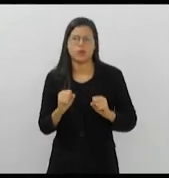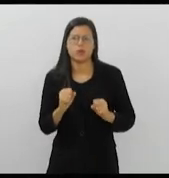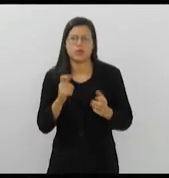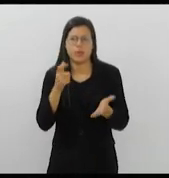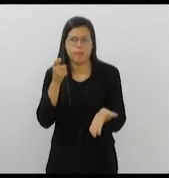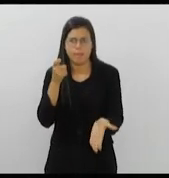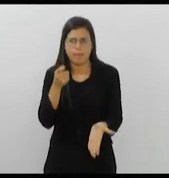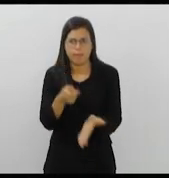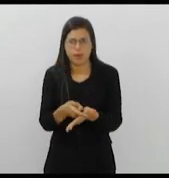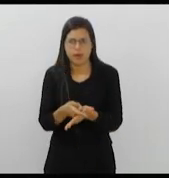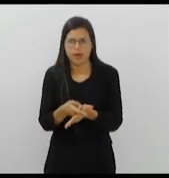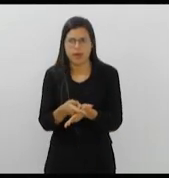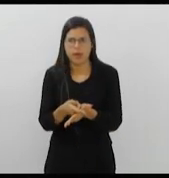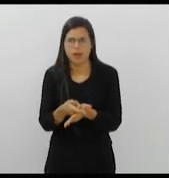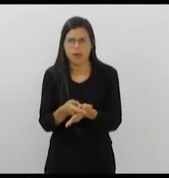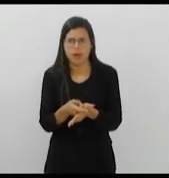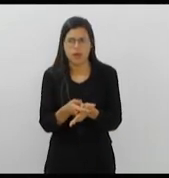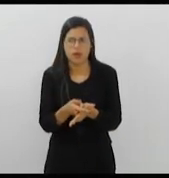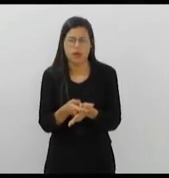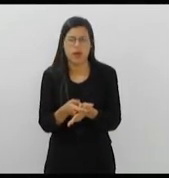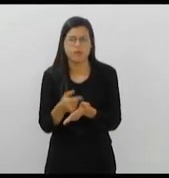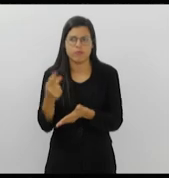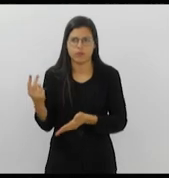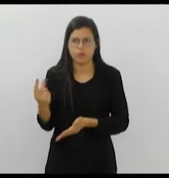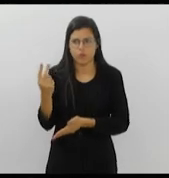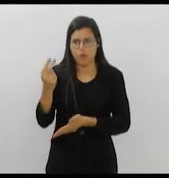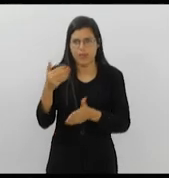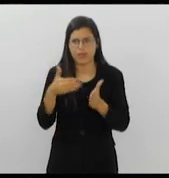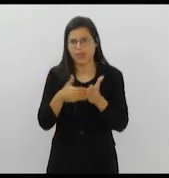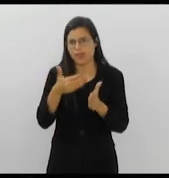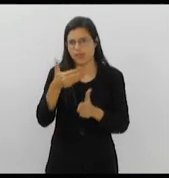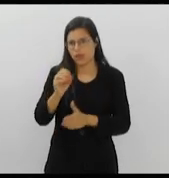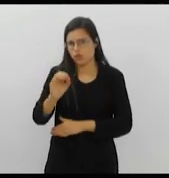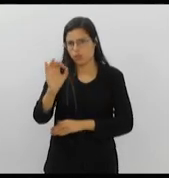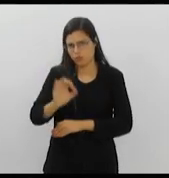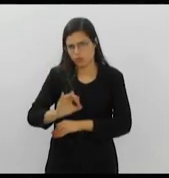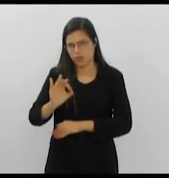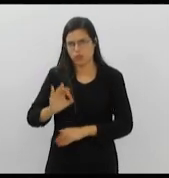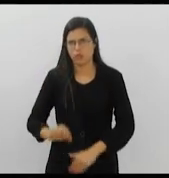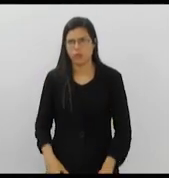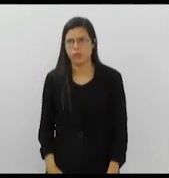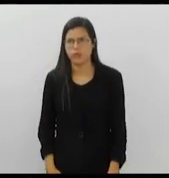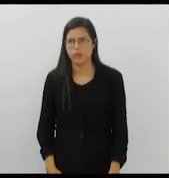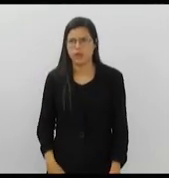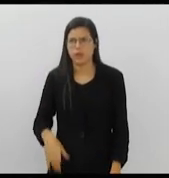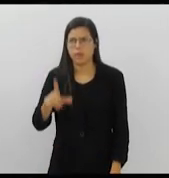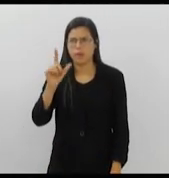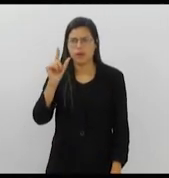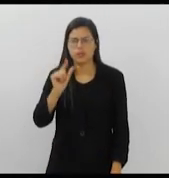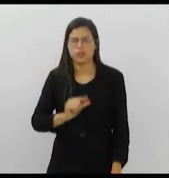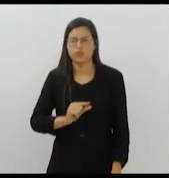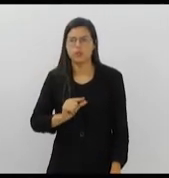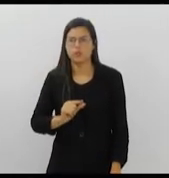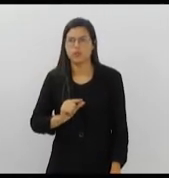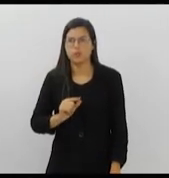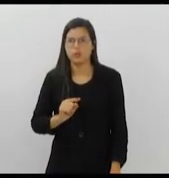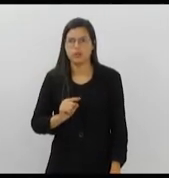pagamento essa dívida com valor de até 10%. Para reduzir o outro